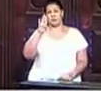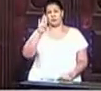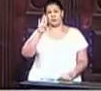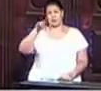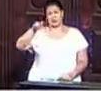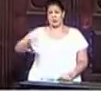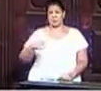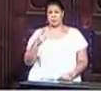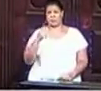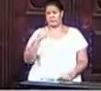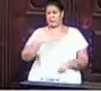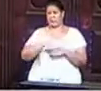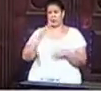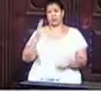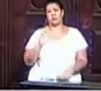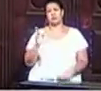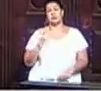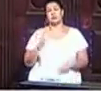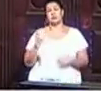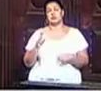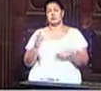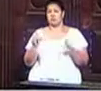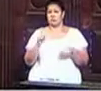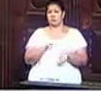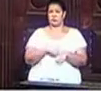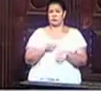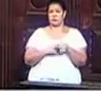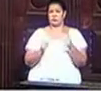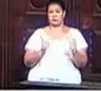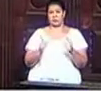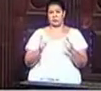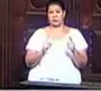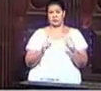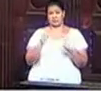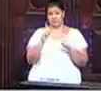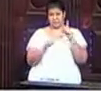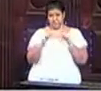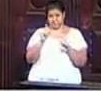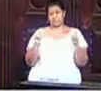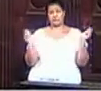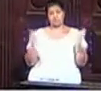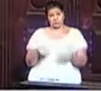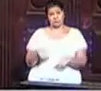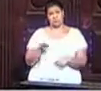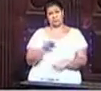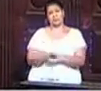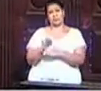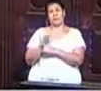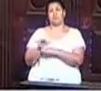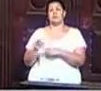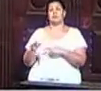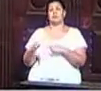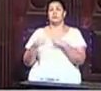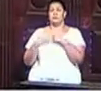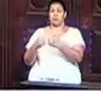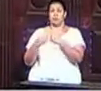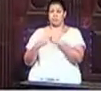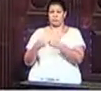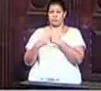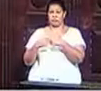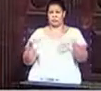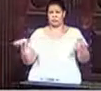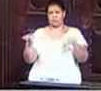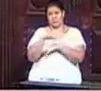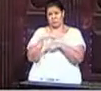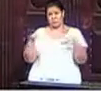essa licitação vai garantir melhoria no sistema de transporte rodoviário de passageiros, serviços de ônibus intermunicipais